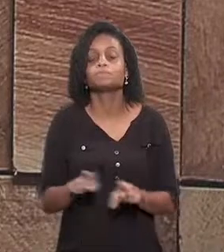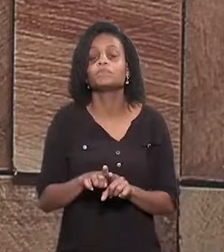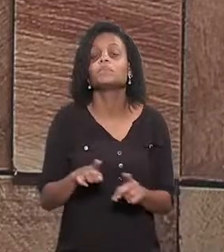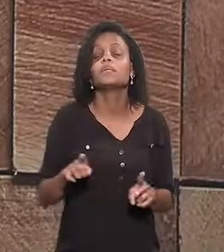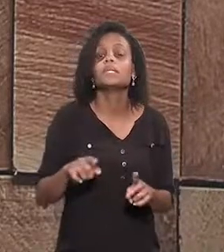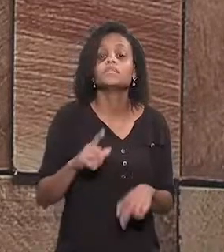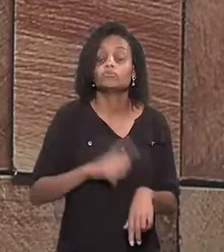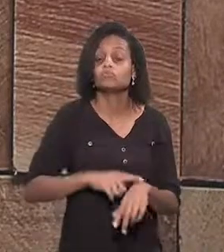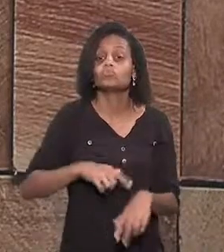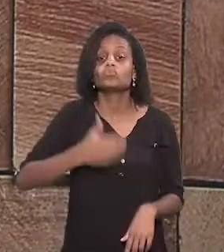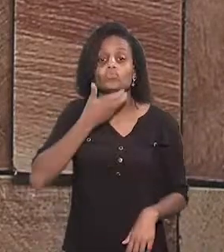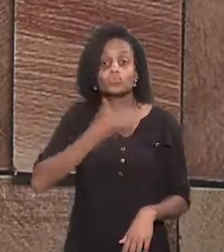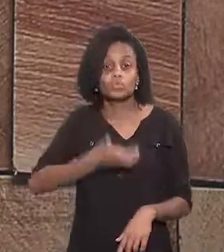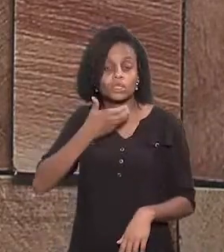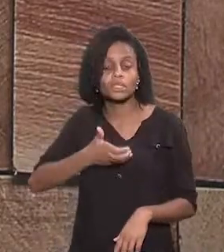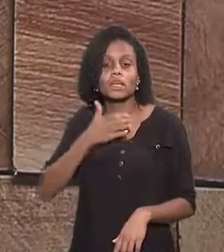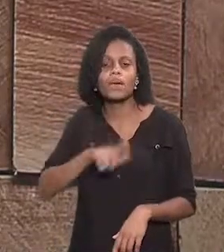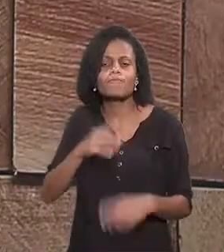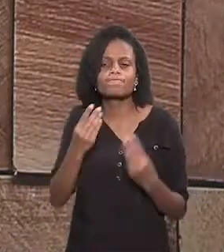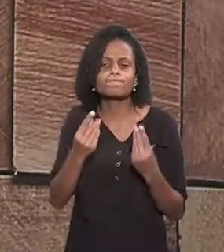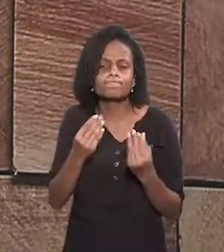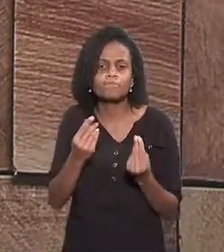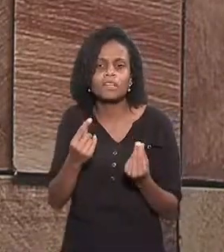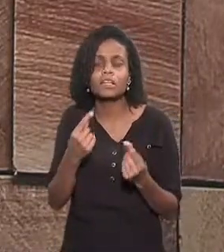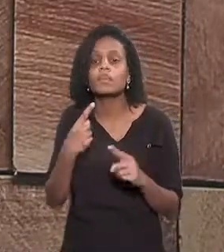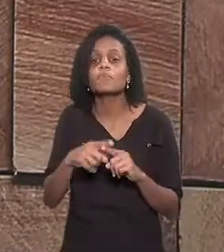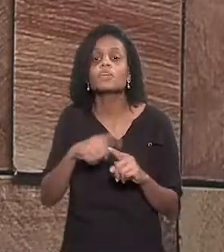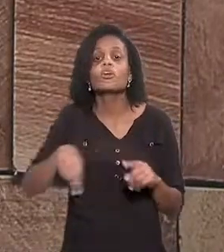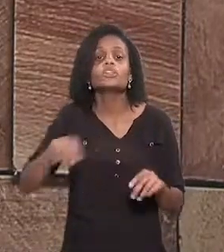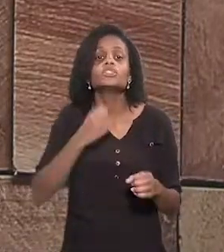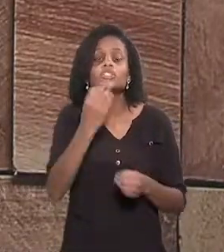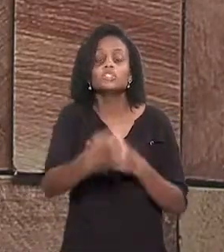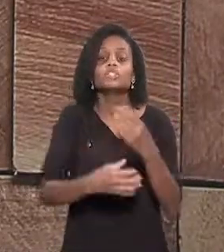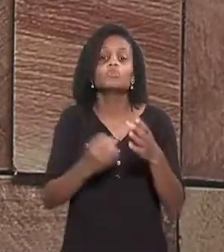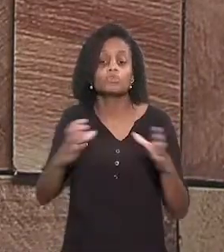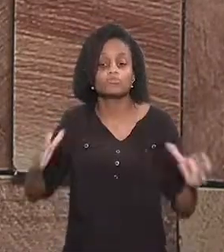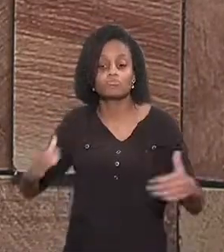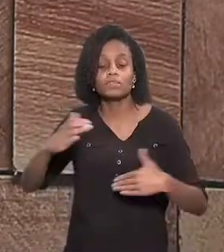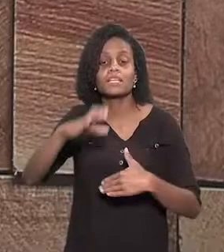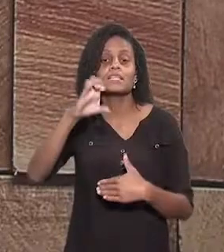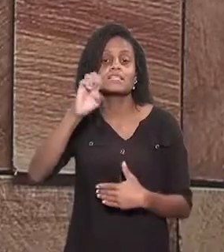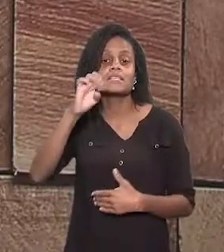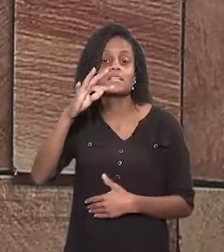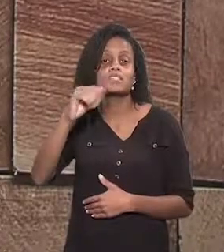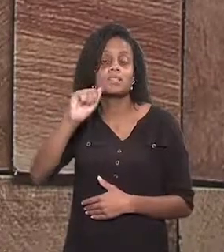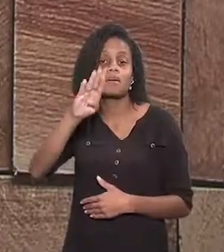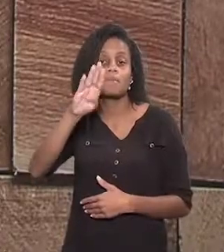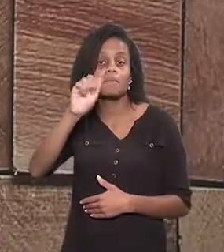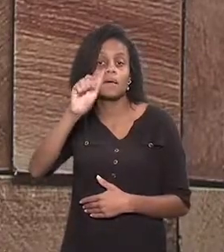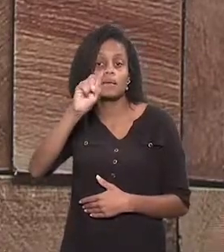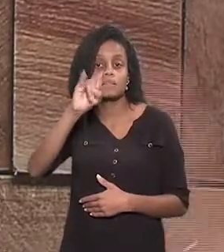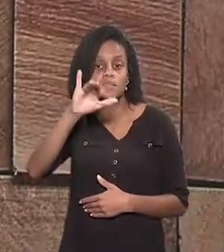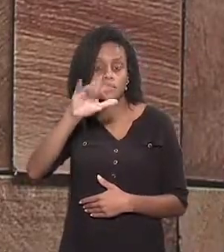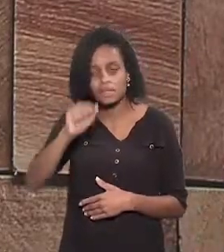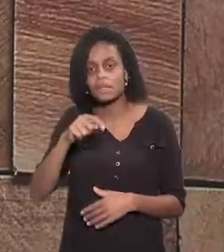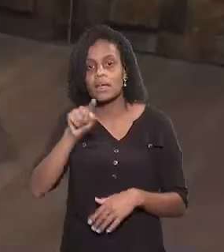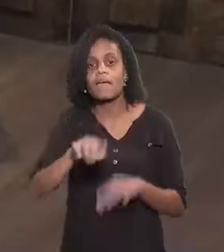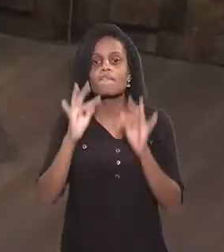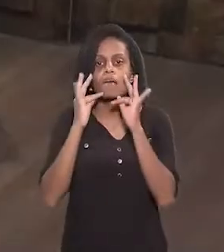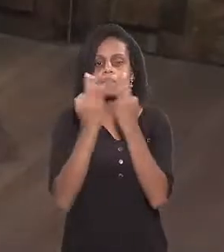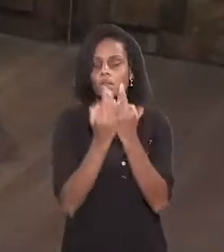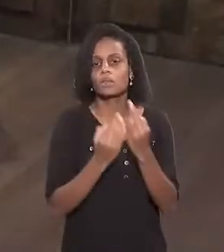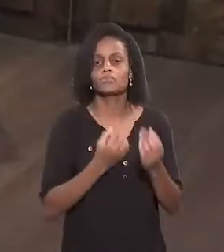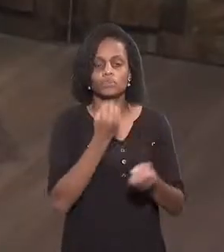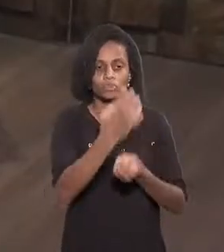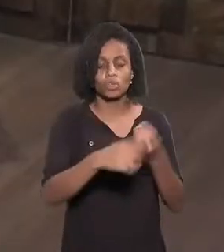diversão. E no Natal é um pouco mais delicado até, porque a gente faz distribuição de cesta básica. A gente vai nas famílias... É para família. É